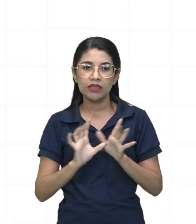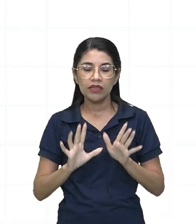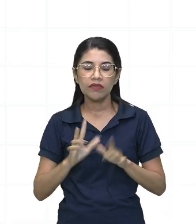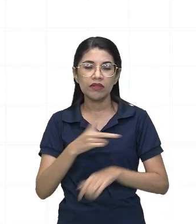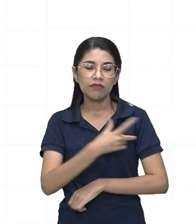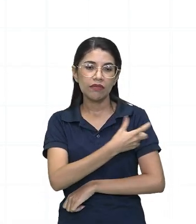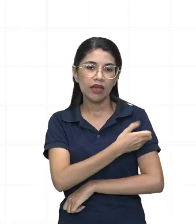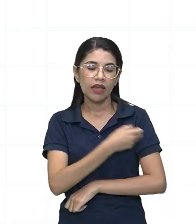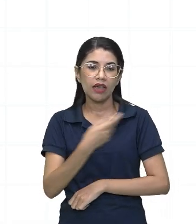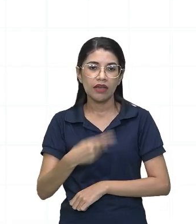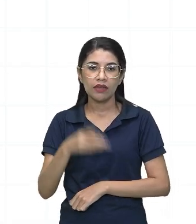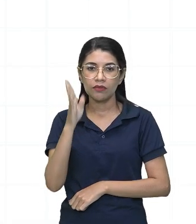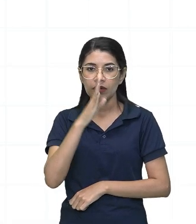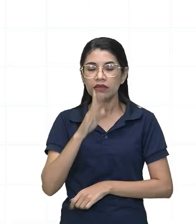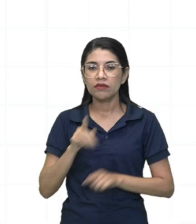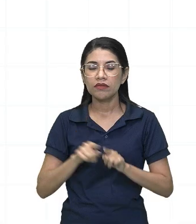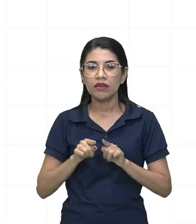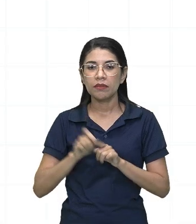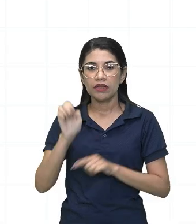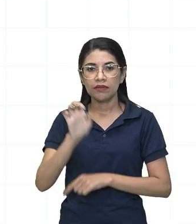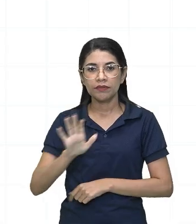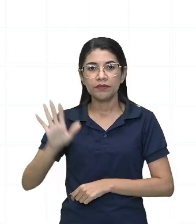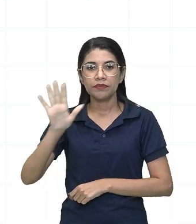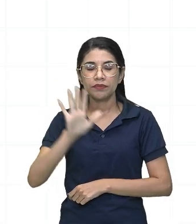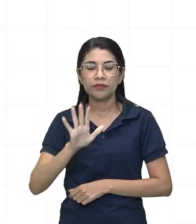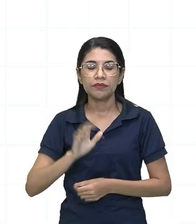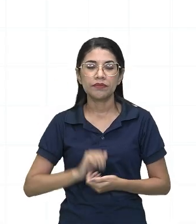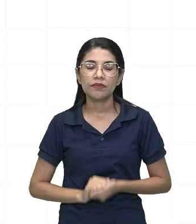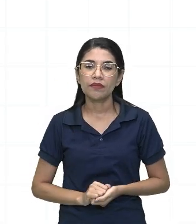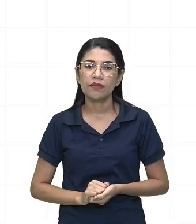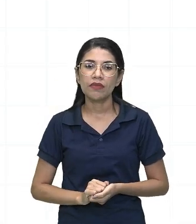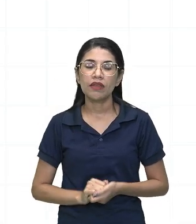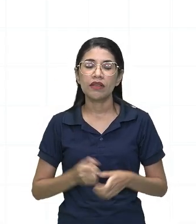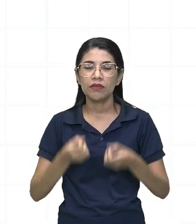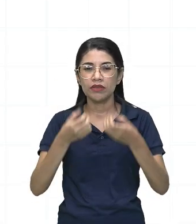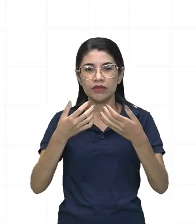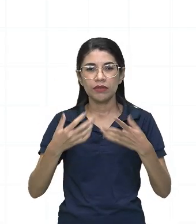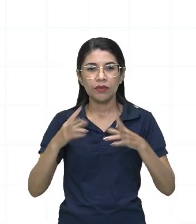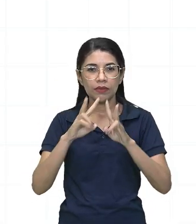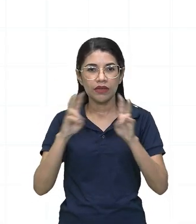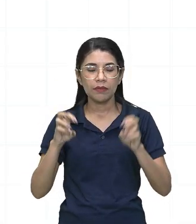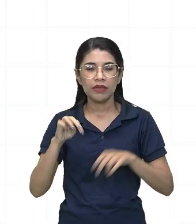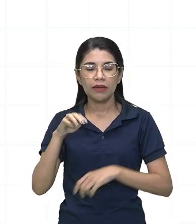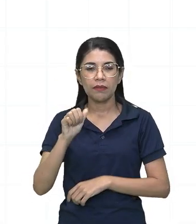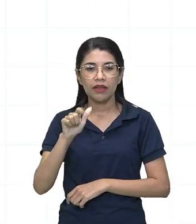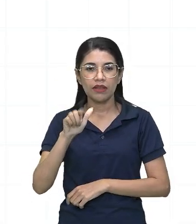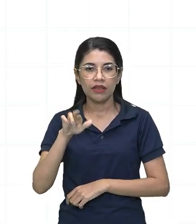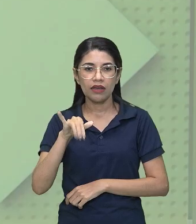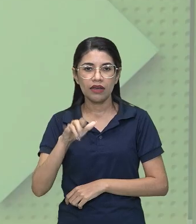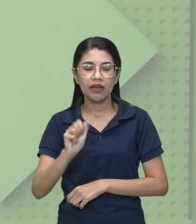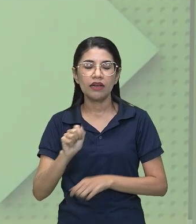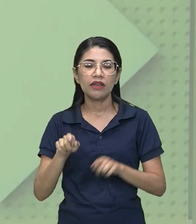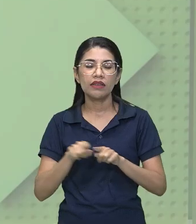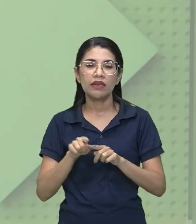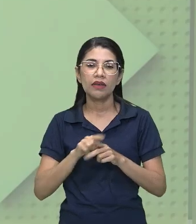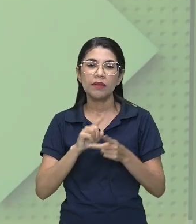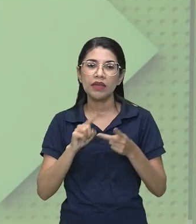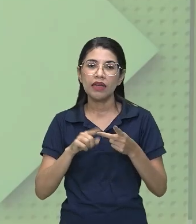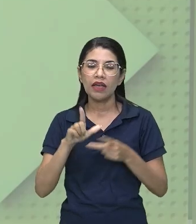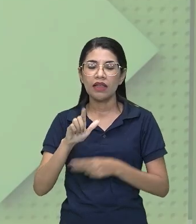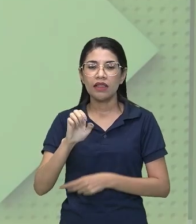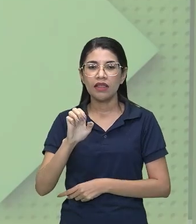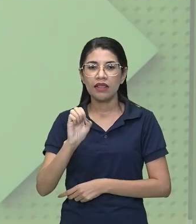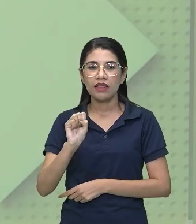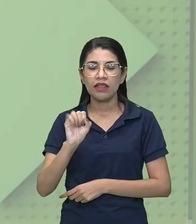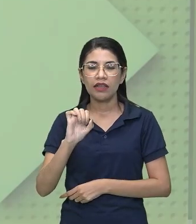quanto na Europa, certo? Então falamos aí sobre malária, falamos sobre leishmaniose